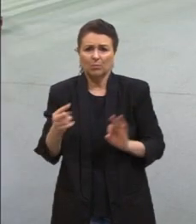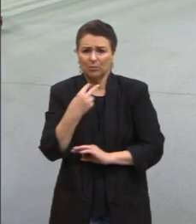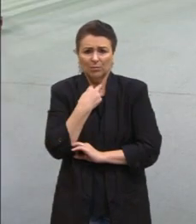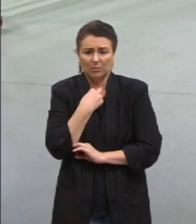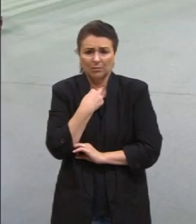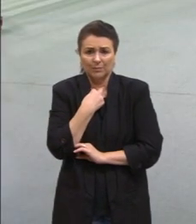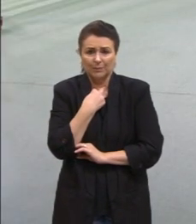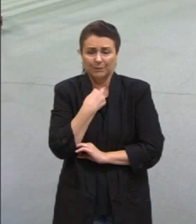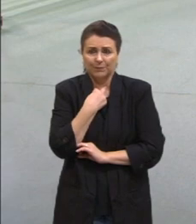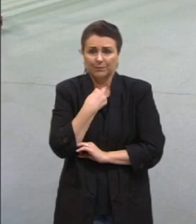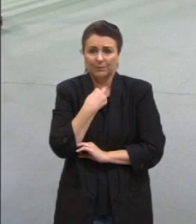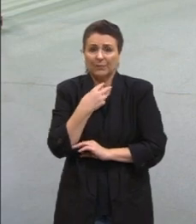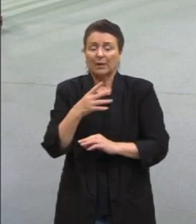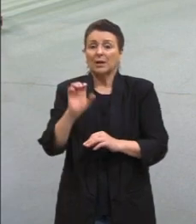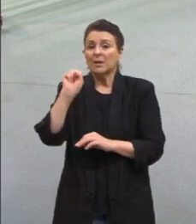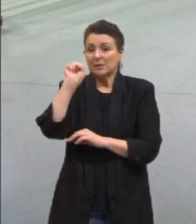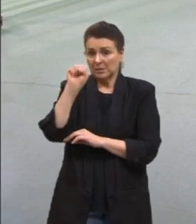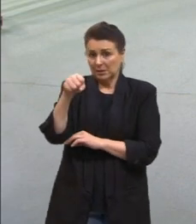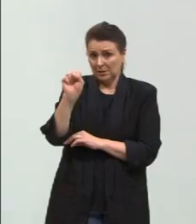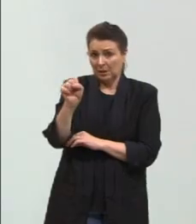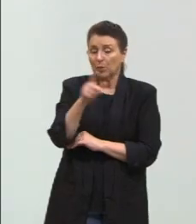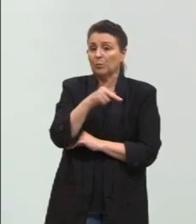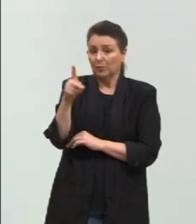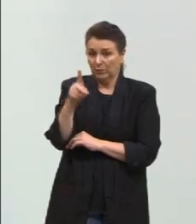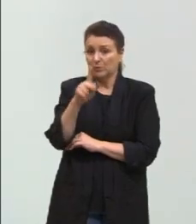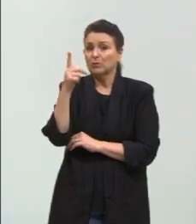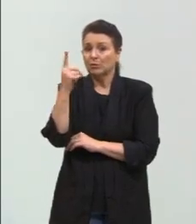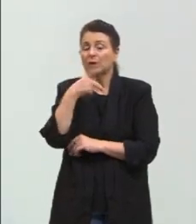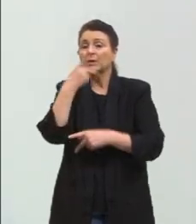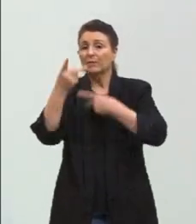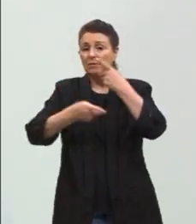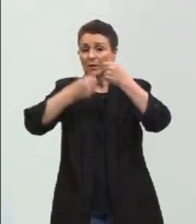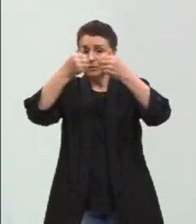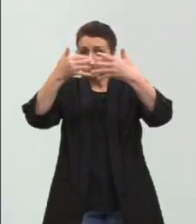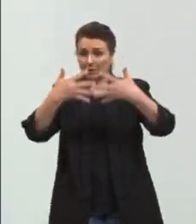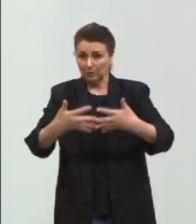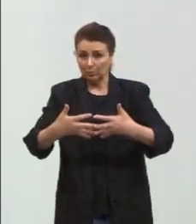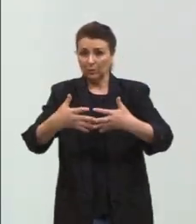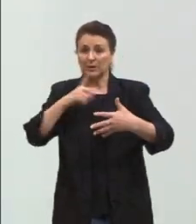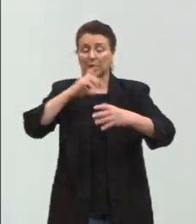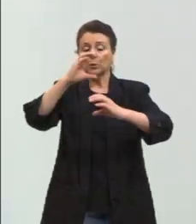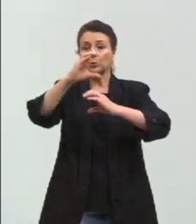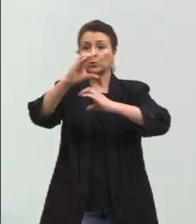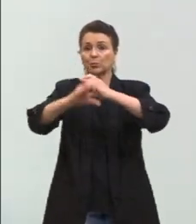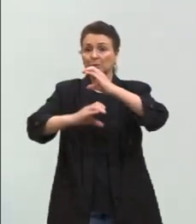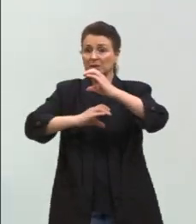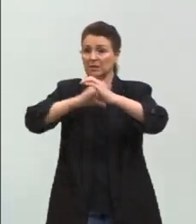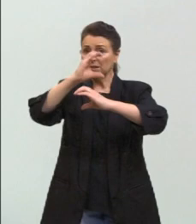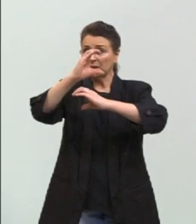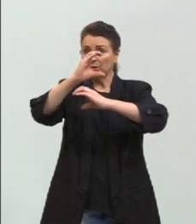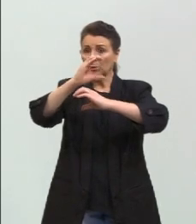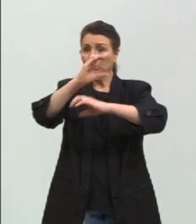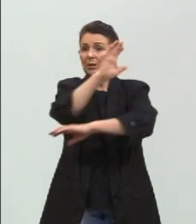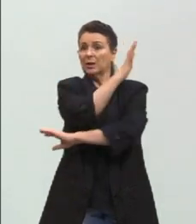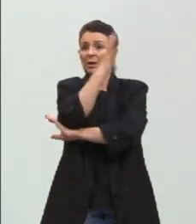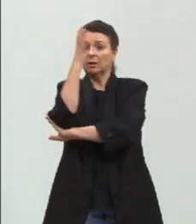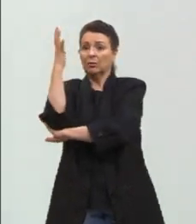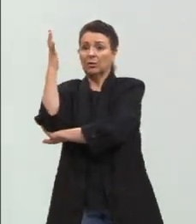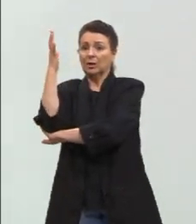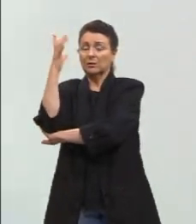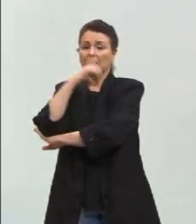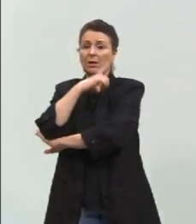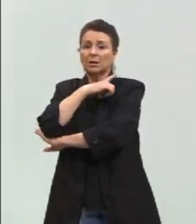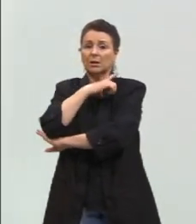É incrível isso né destrói todo um ciclo todo uma questão da natureza justamente pelo pelo